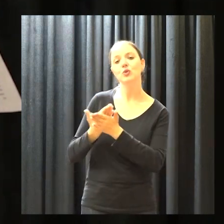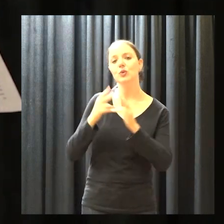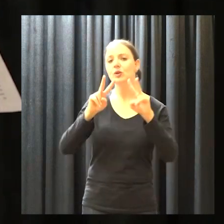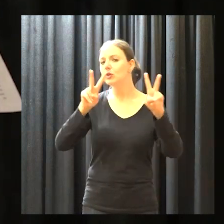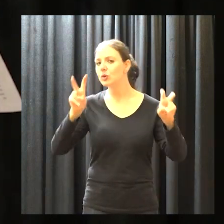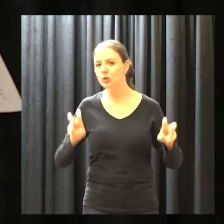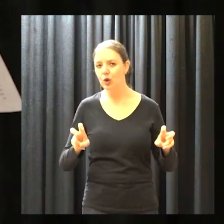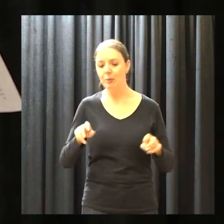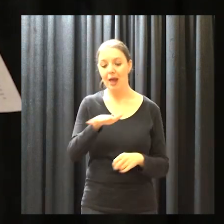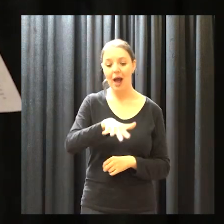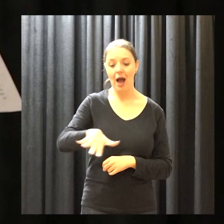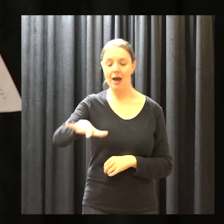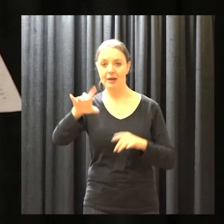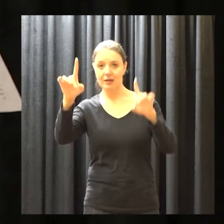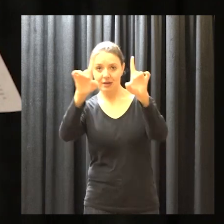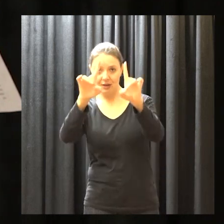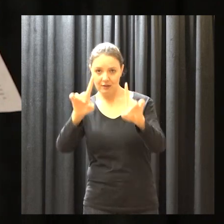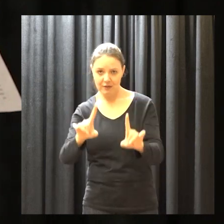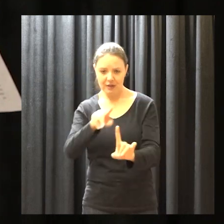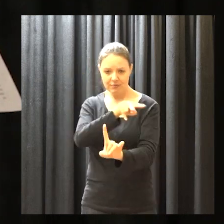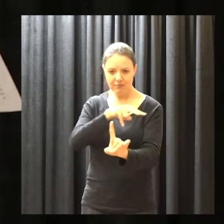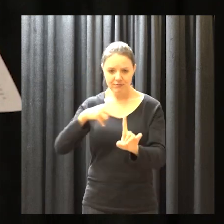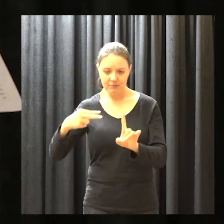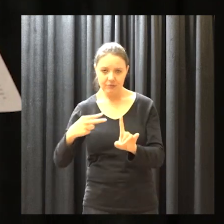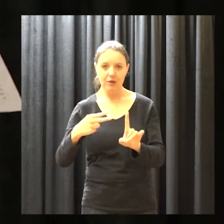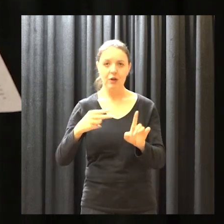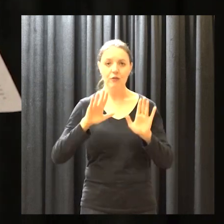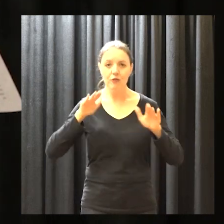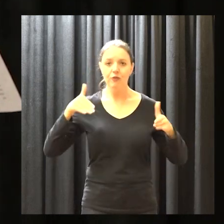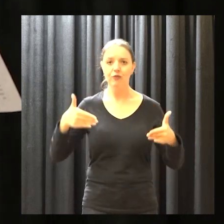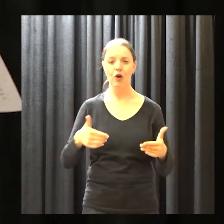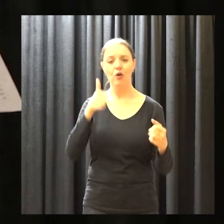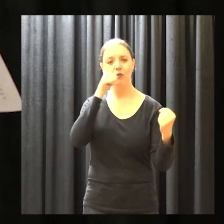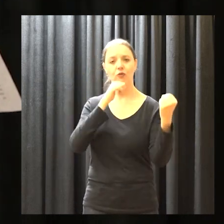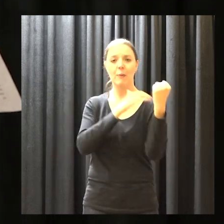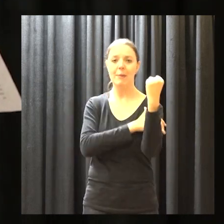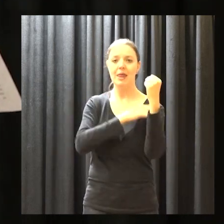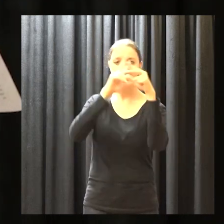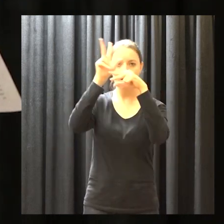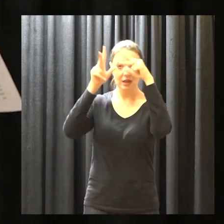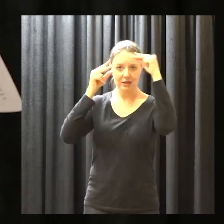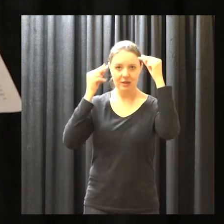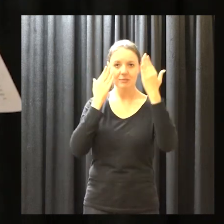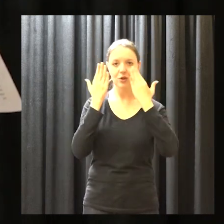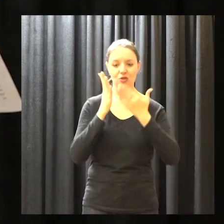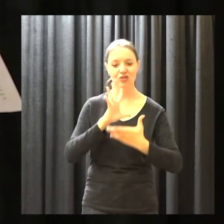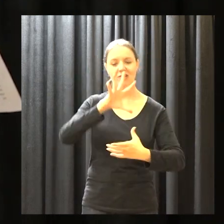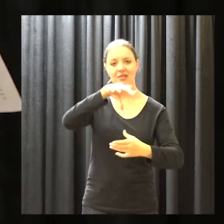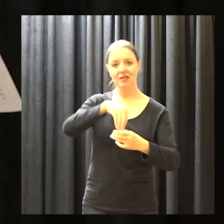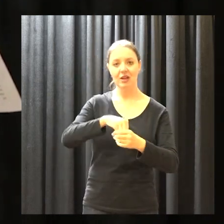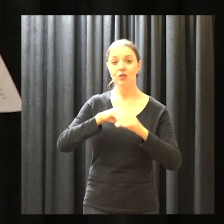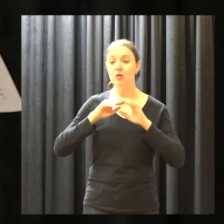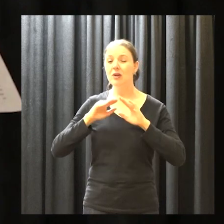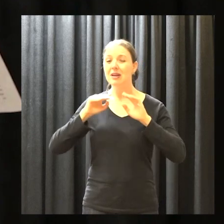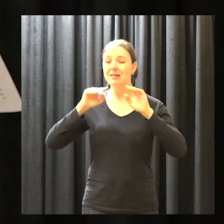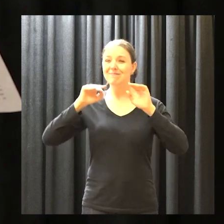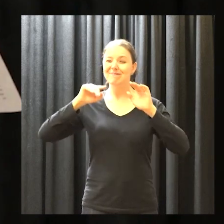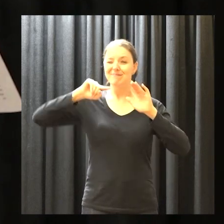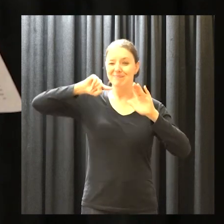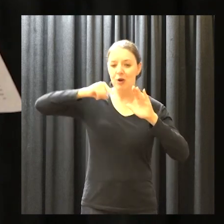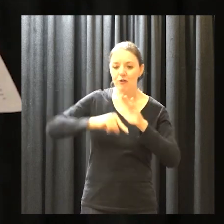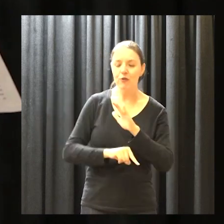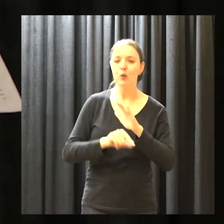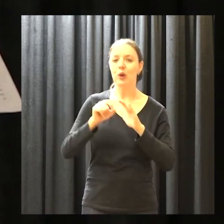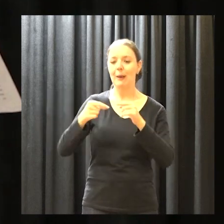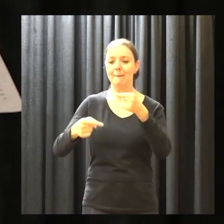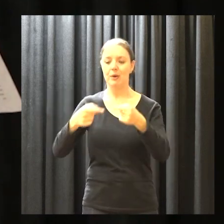interface dos estudos da deficiência de matriz feminista com a psicologia, com ênfase para as políticas públicas e educação inclusiva.